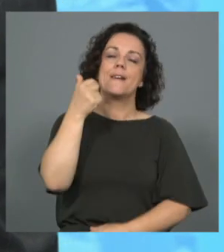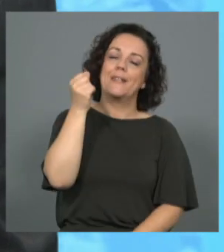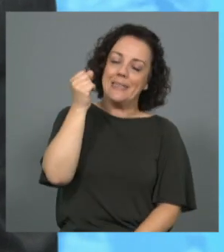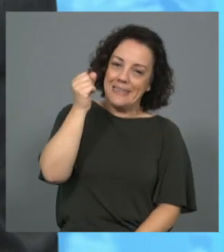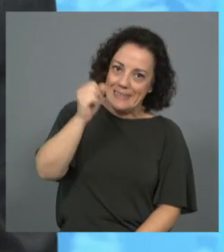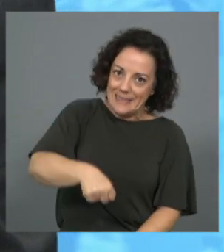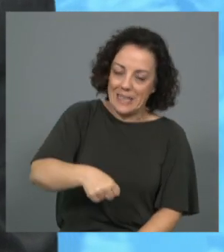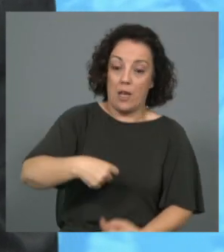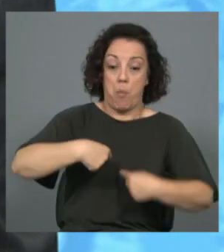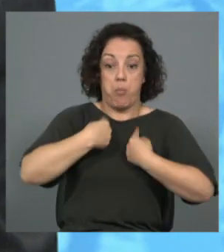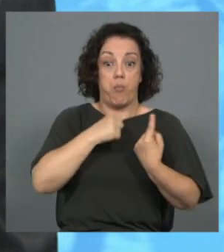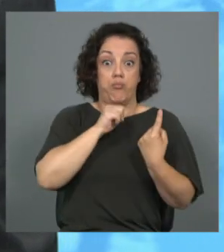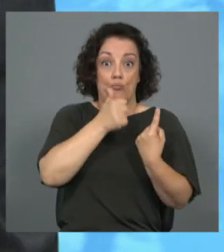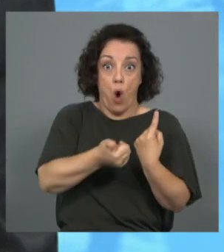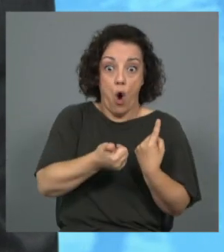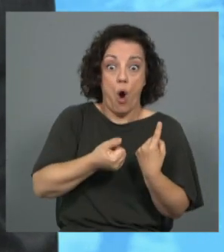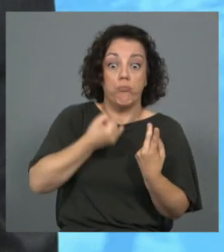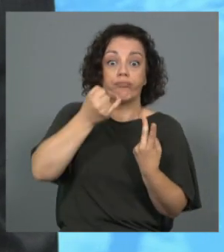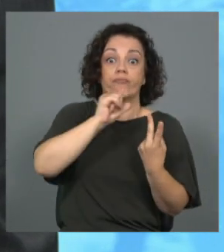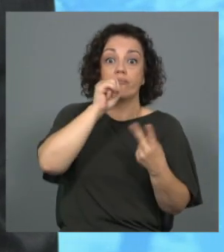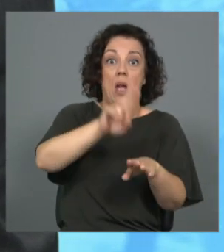falar também